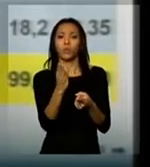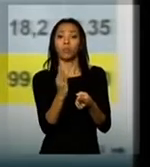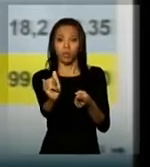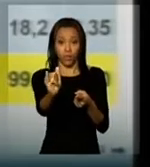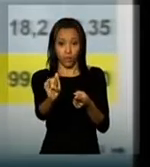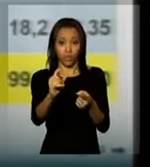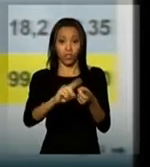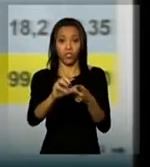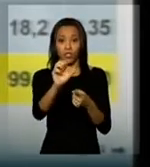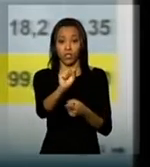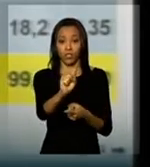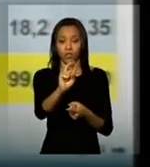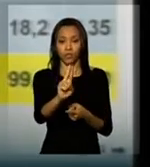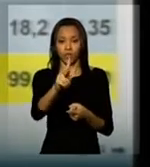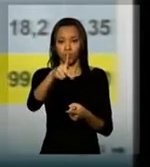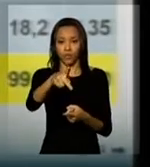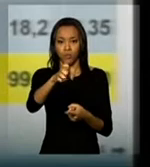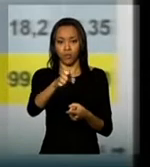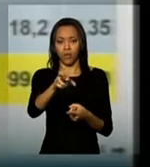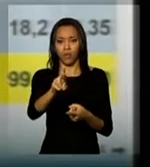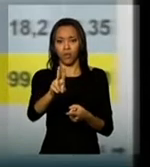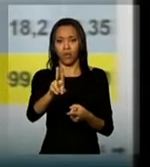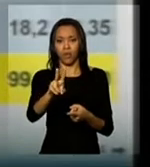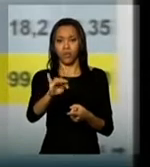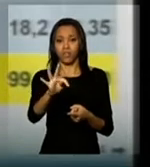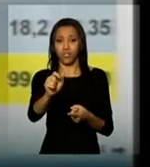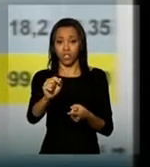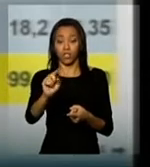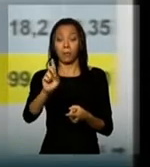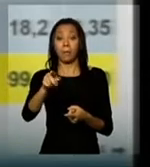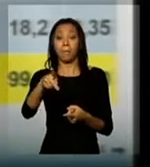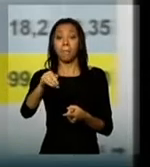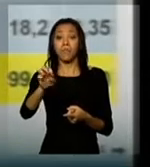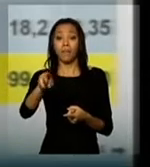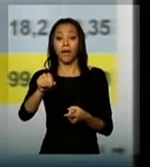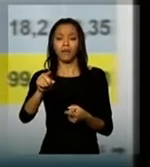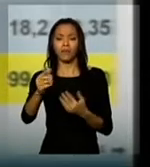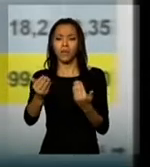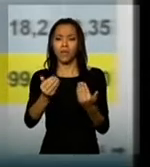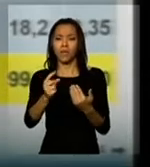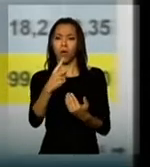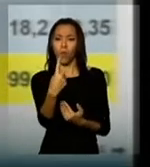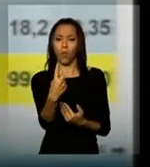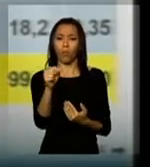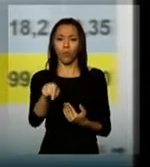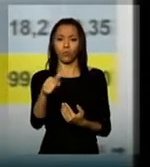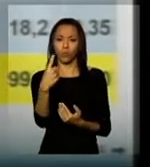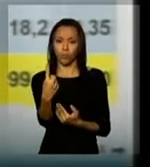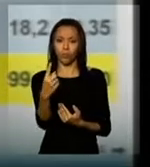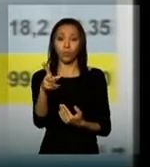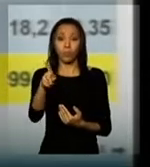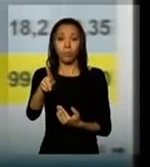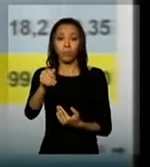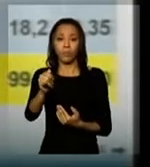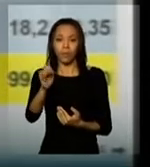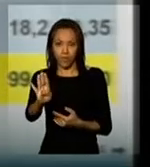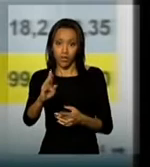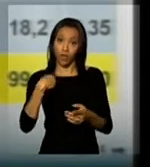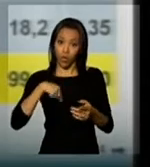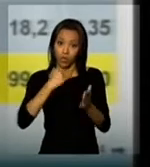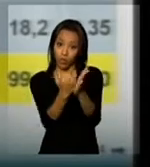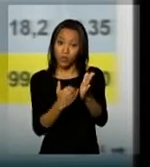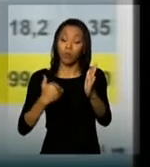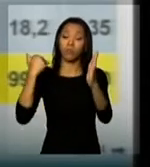superávit primário, equivalente a 1,1 do PIB. Então, nós estamos aumentando este